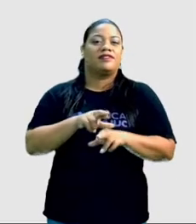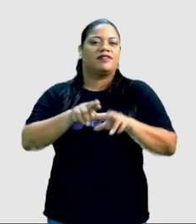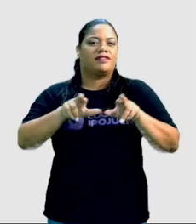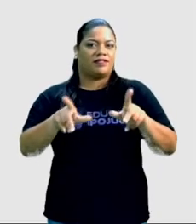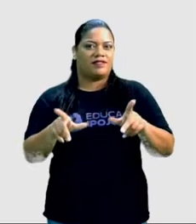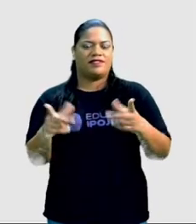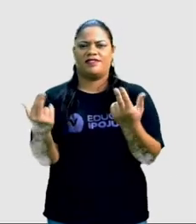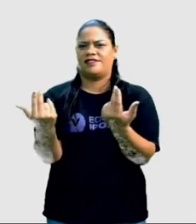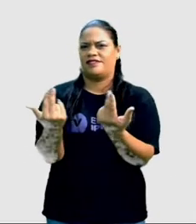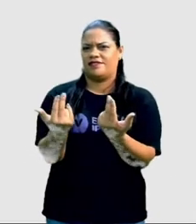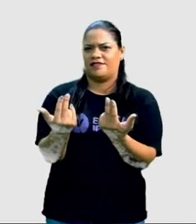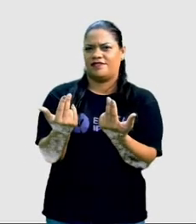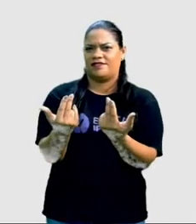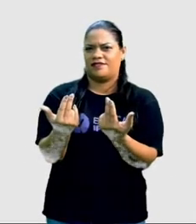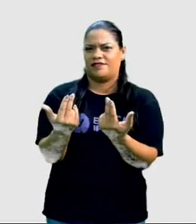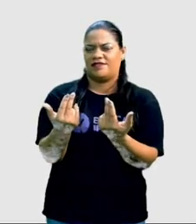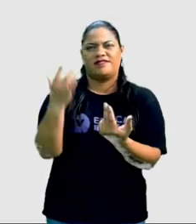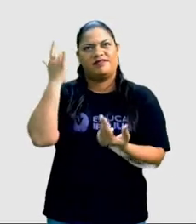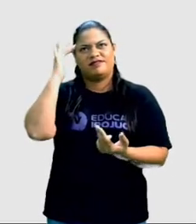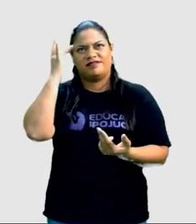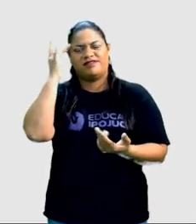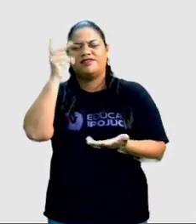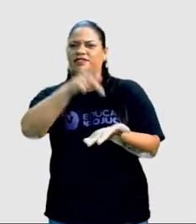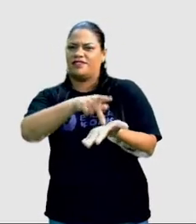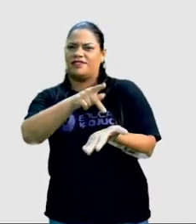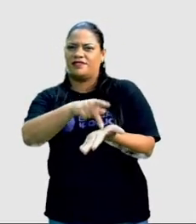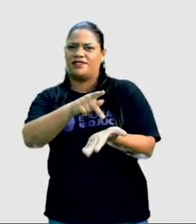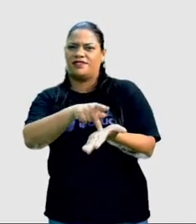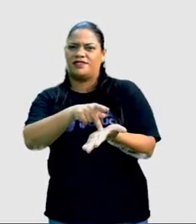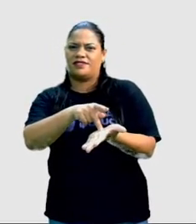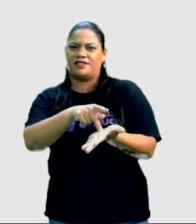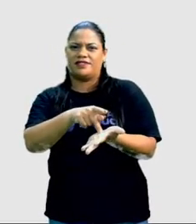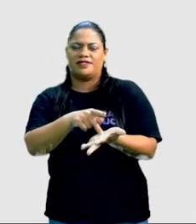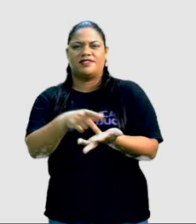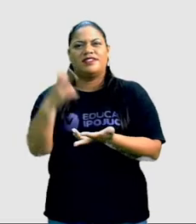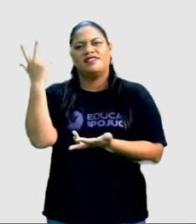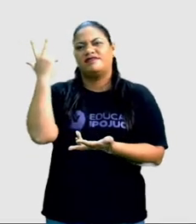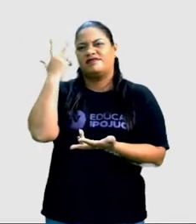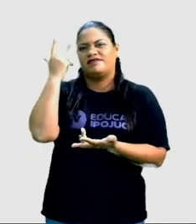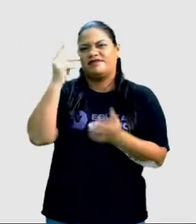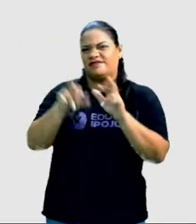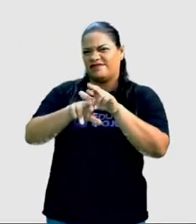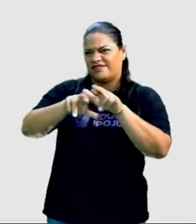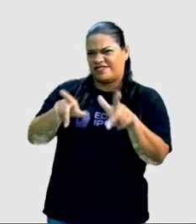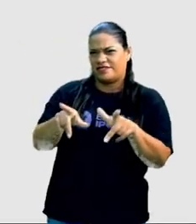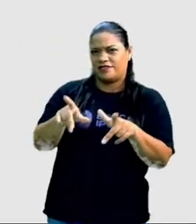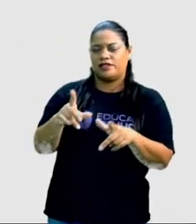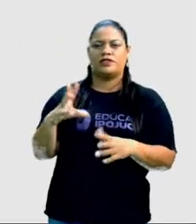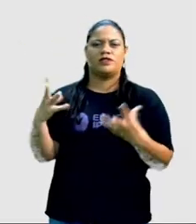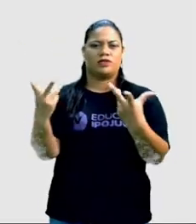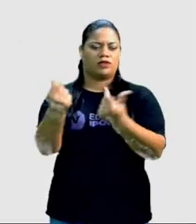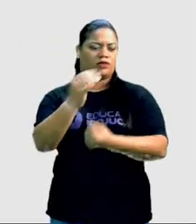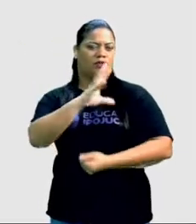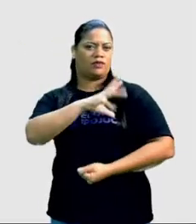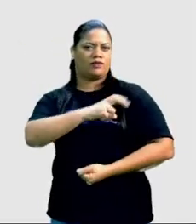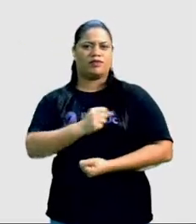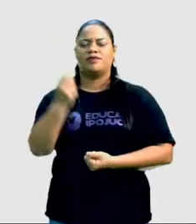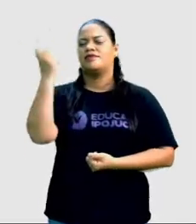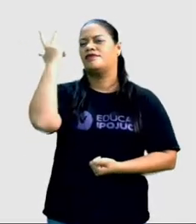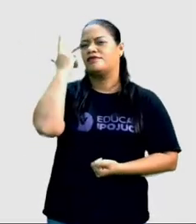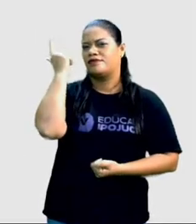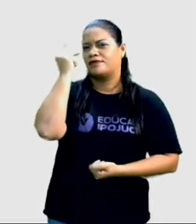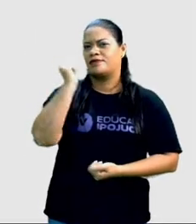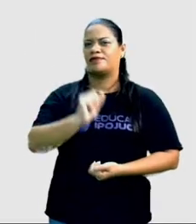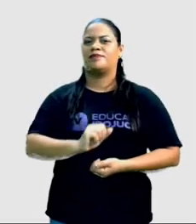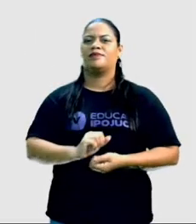diferente é o igual. Talvez seja essa verdade que pela anormalidade que todo amor é normal.